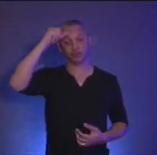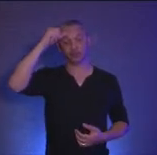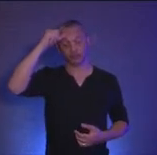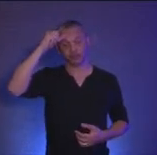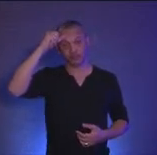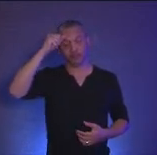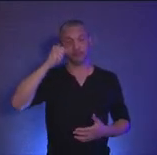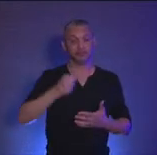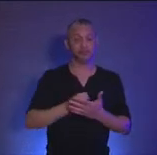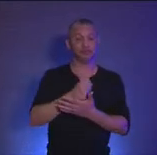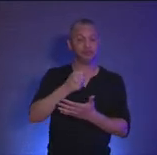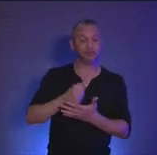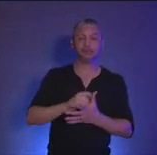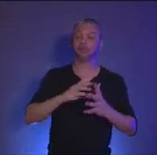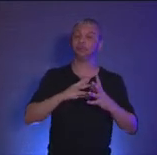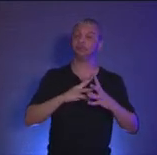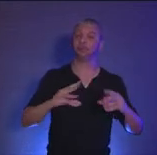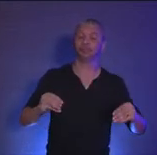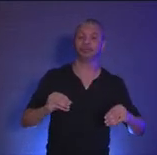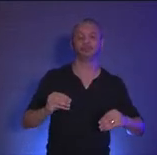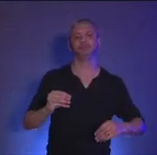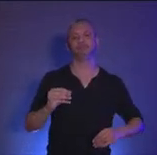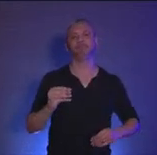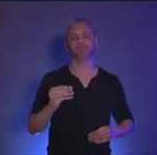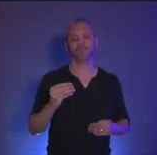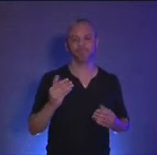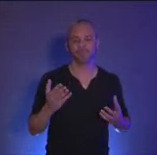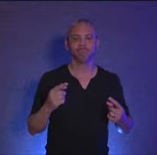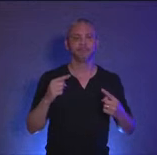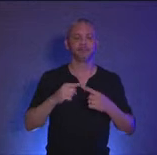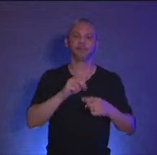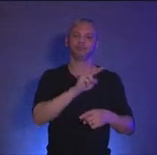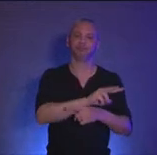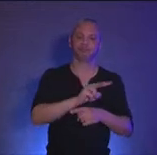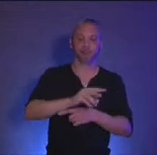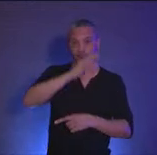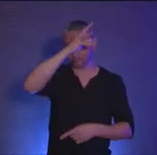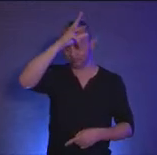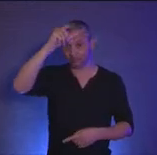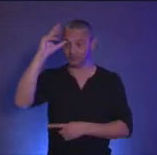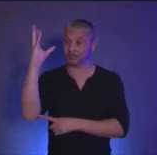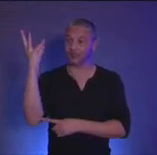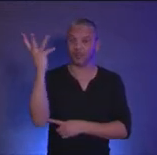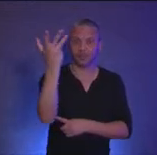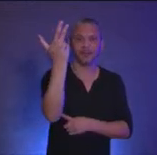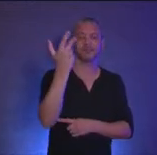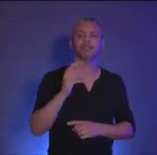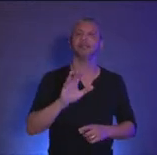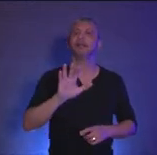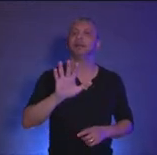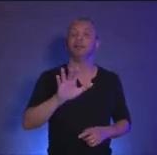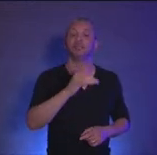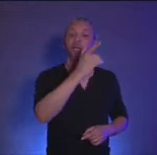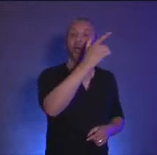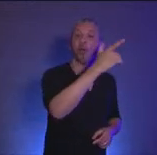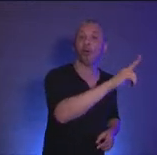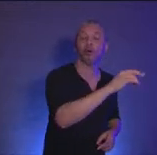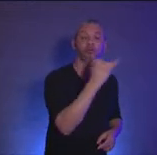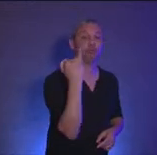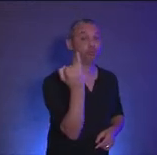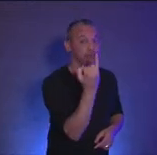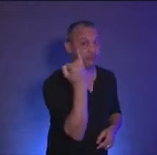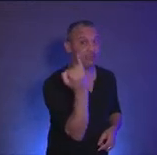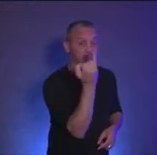como forma de, enfim, de preservar a floresta, mas uma outra forma